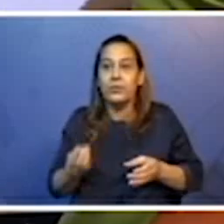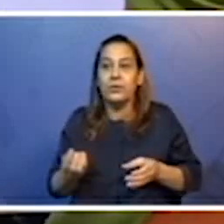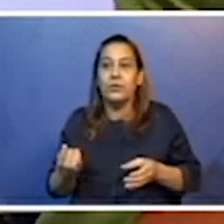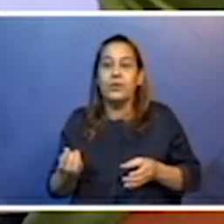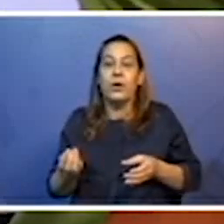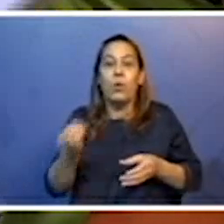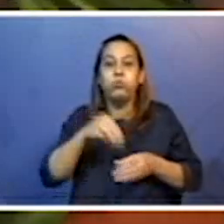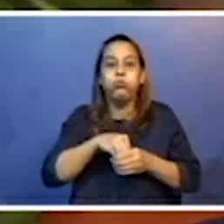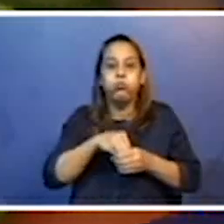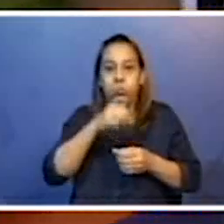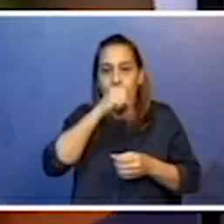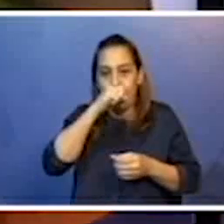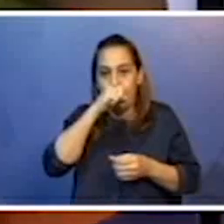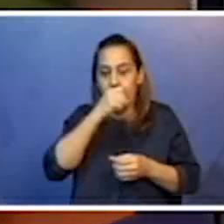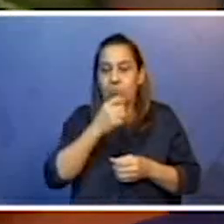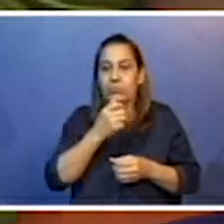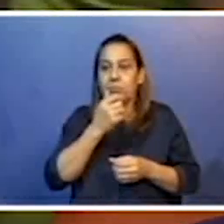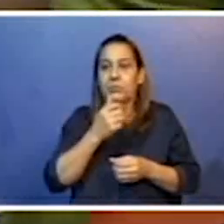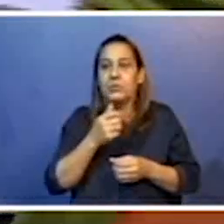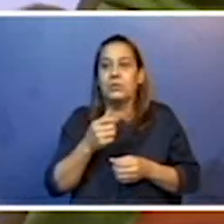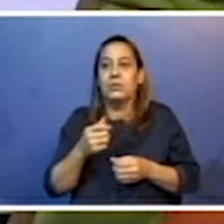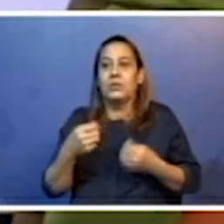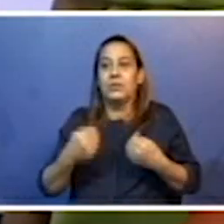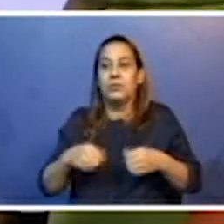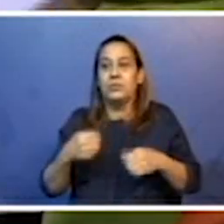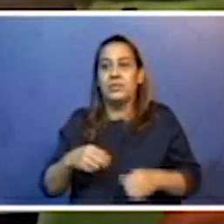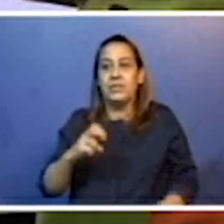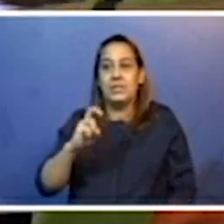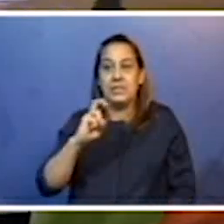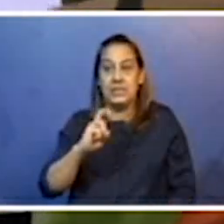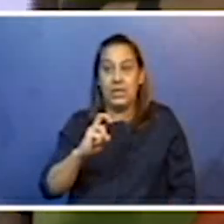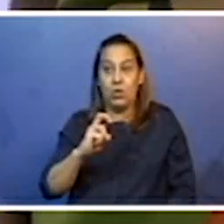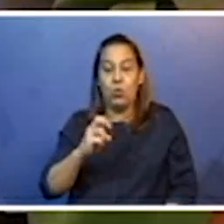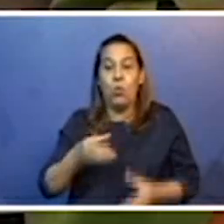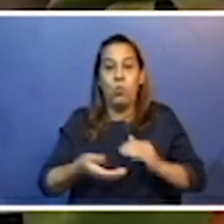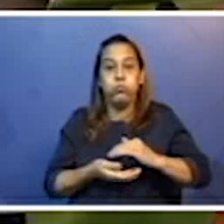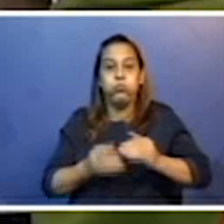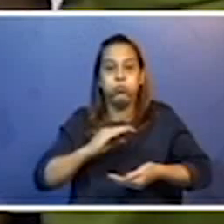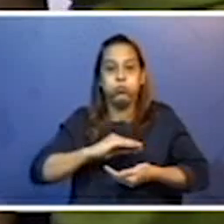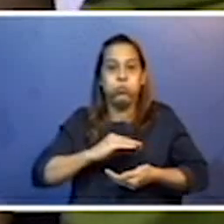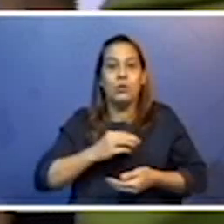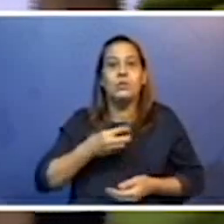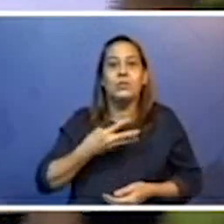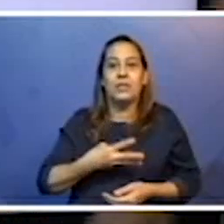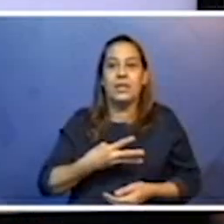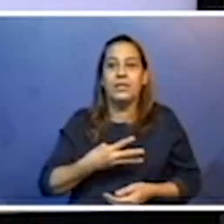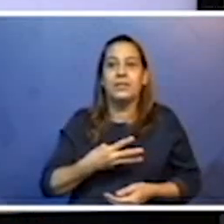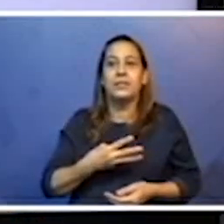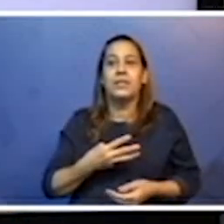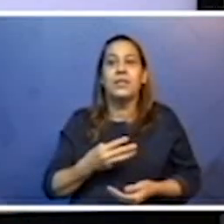e 5 potes 3 para encher o pote 4. Foi o que a gente acabou de fazer aqui.